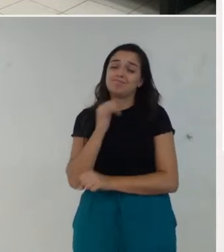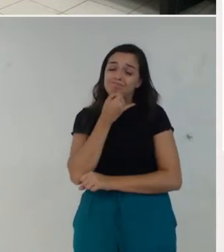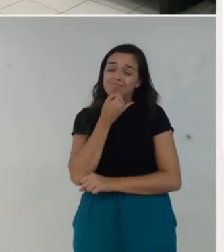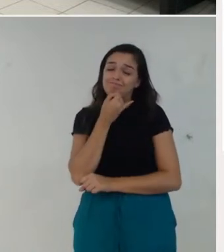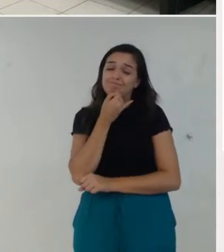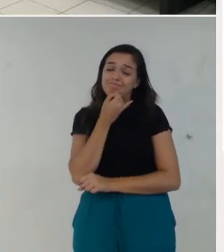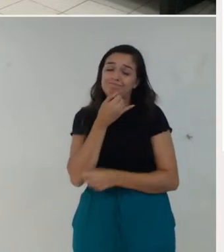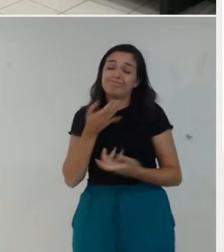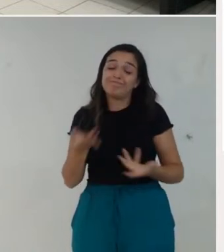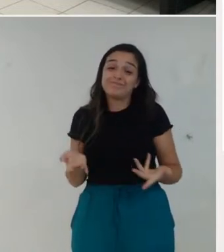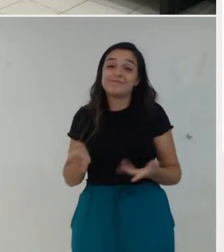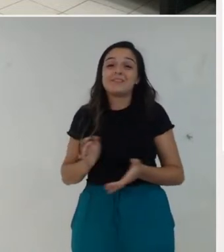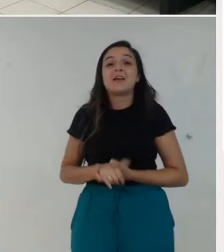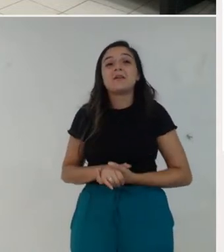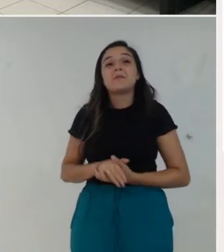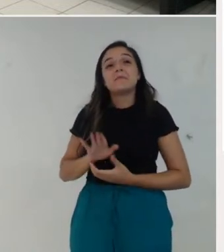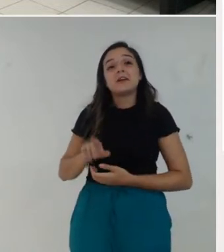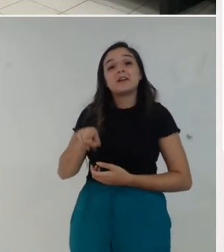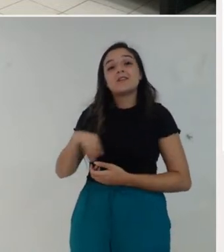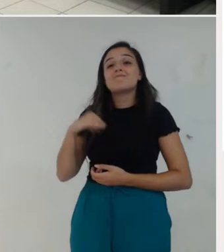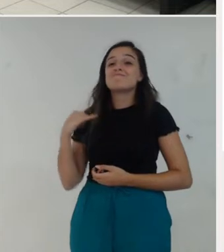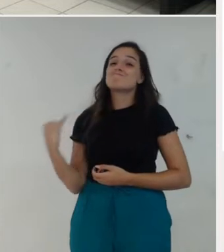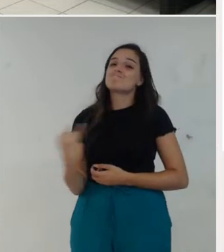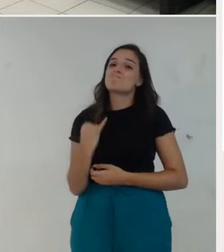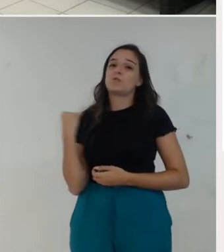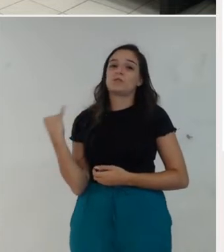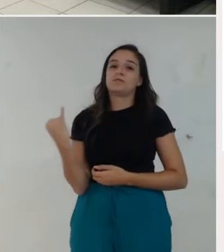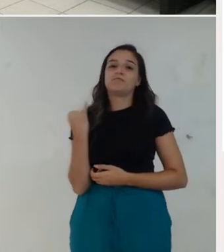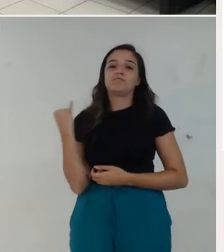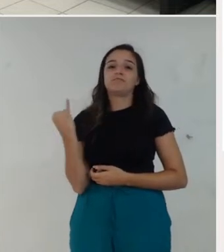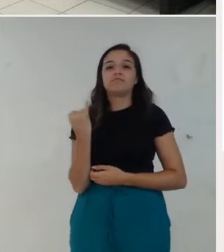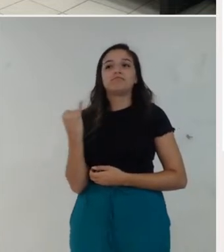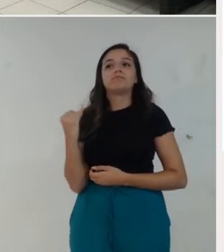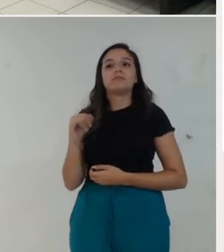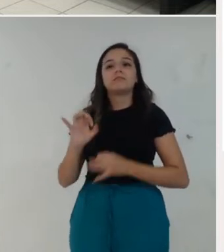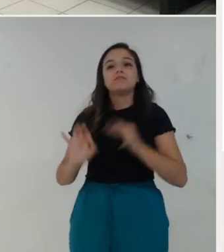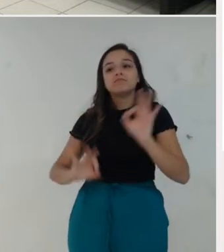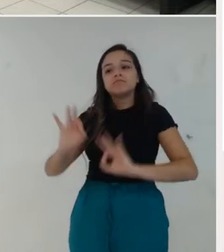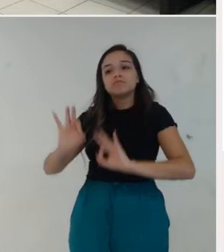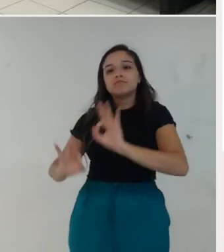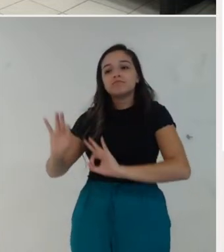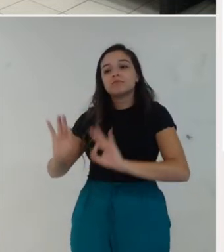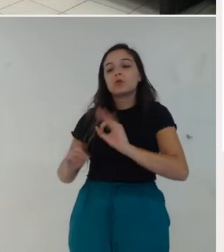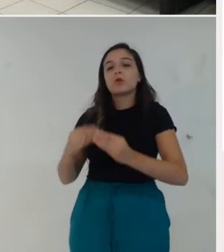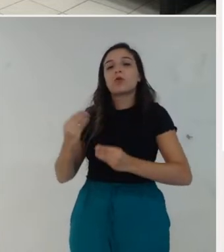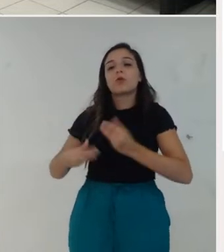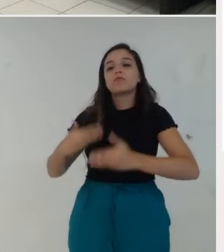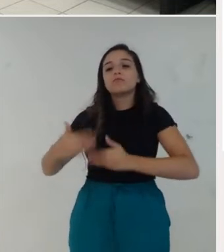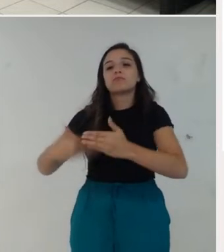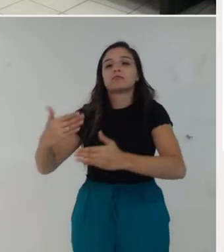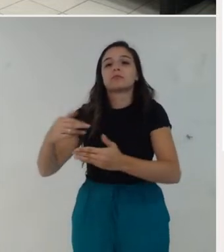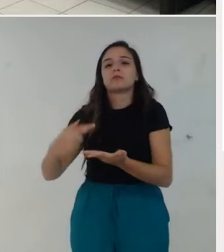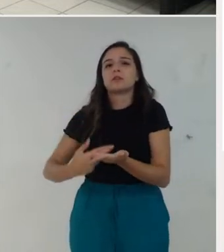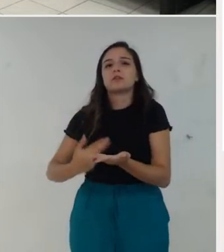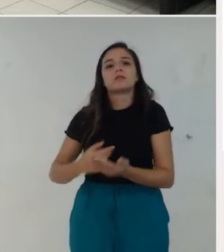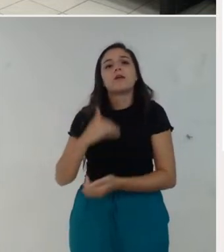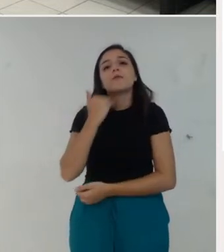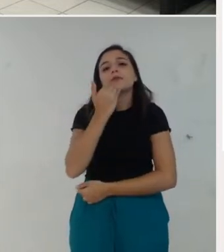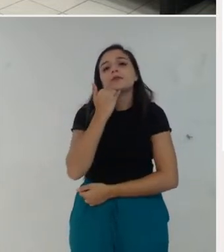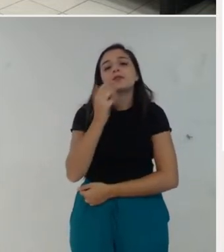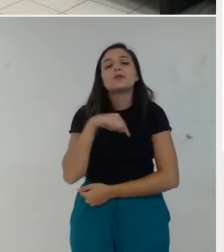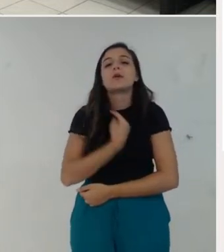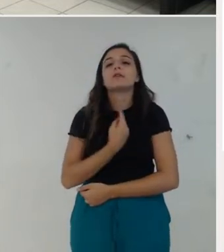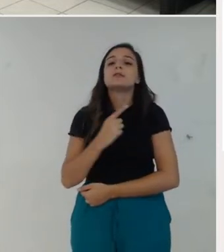uma pessoa fundamental na execução da revista. Porque não bastava a gente ter